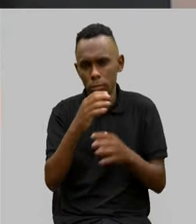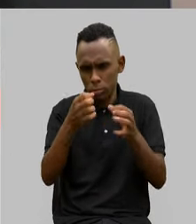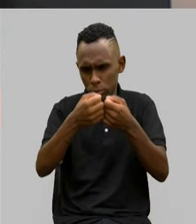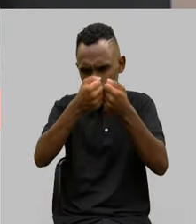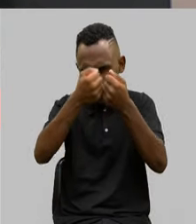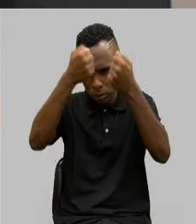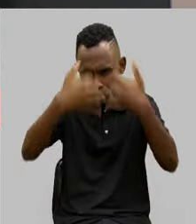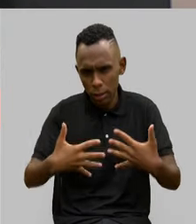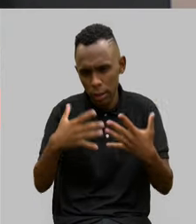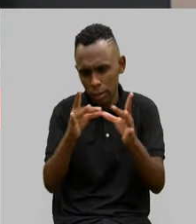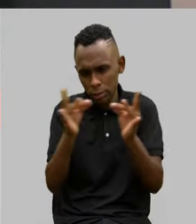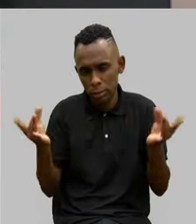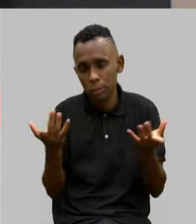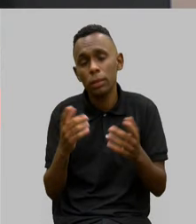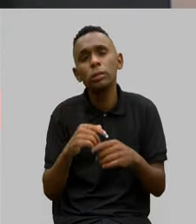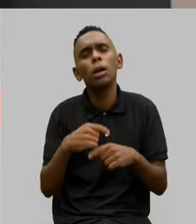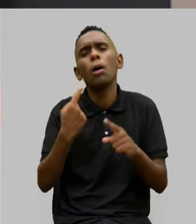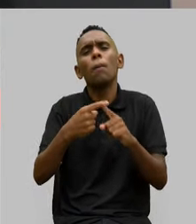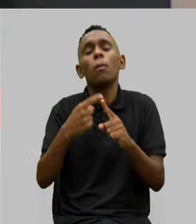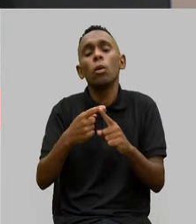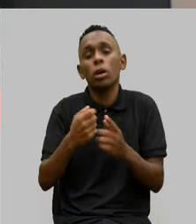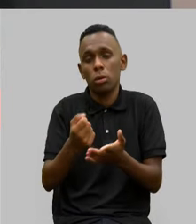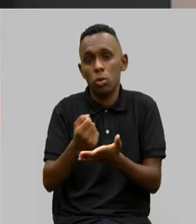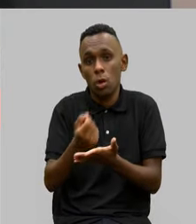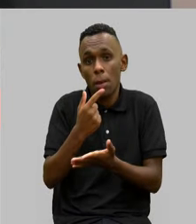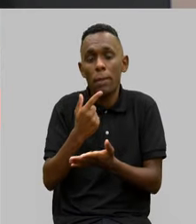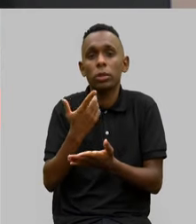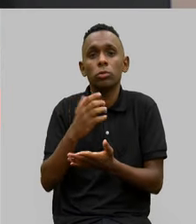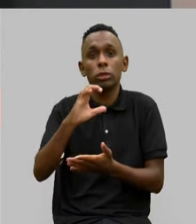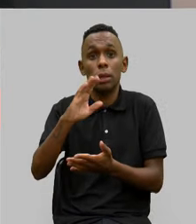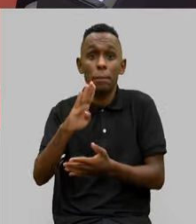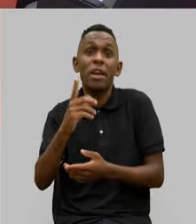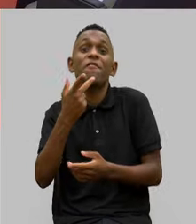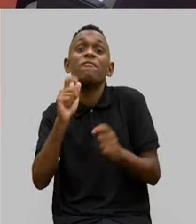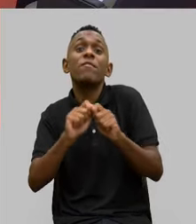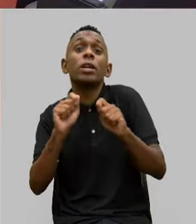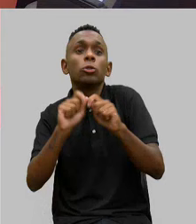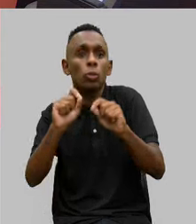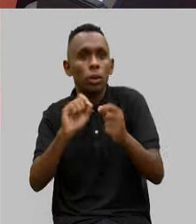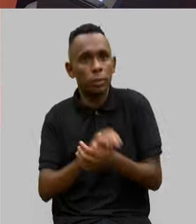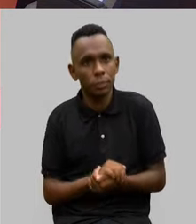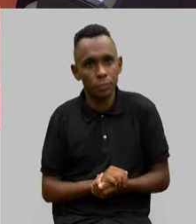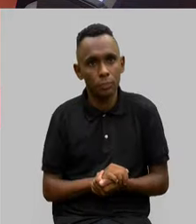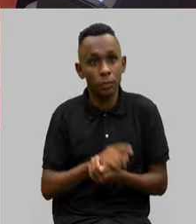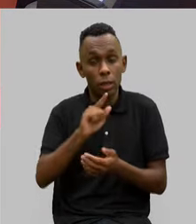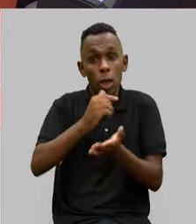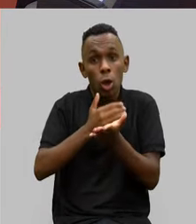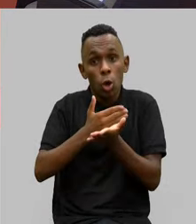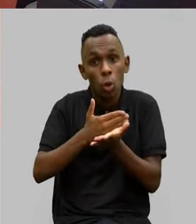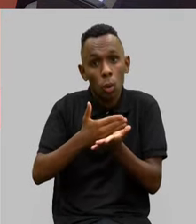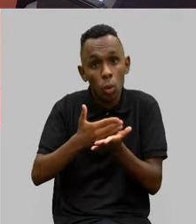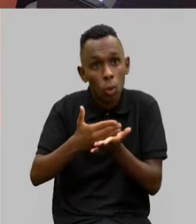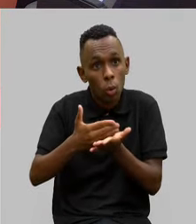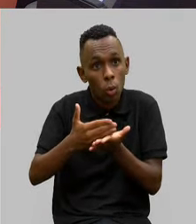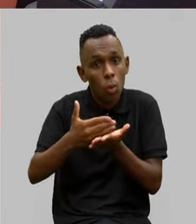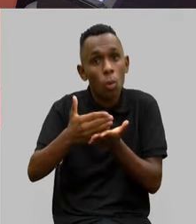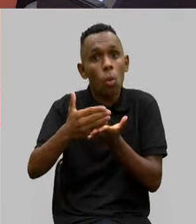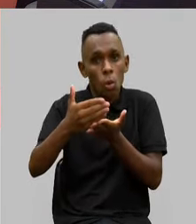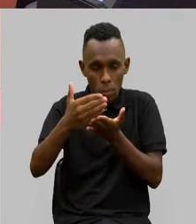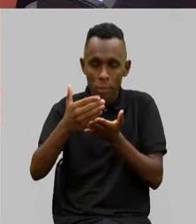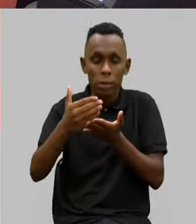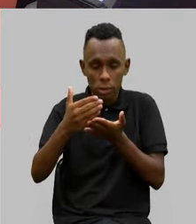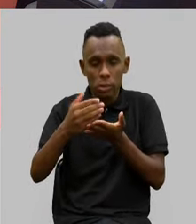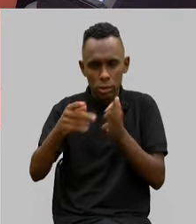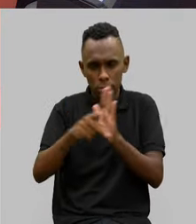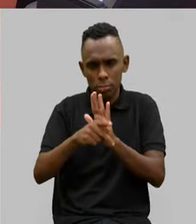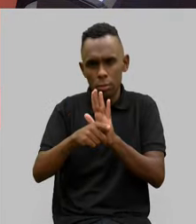coisas O que que o sisto cannabinoide faz o sisto canabinoide ele é ele começa a anandamida que foi mencionada aqui